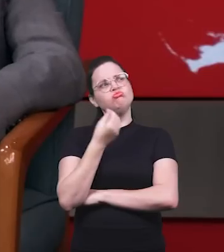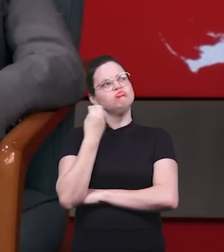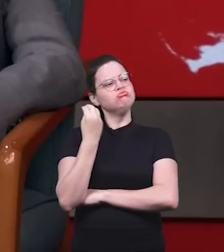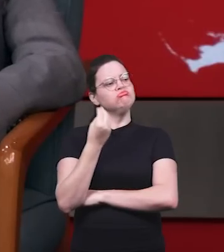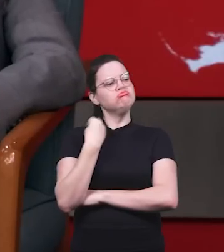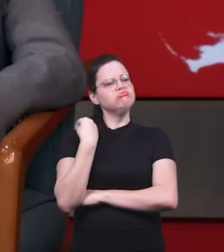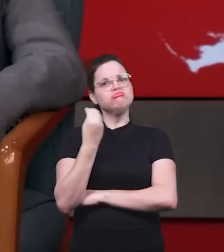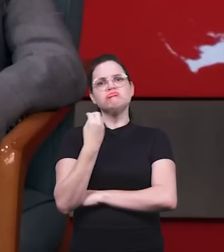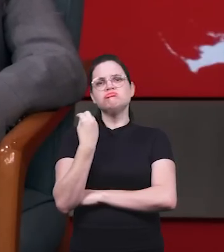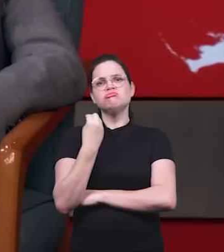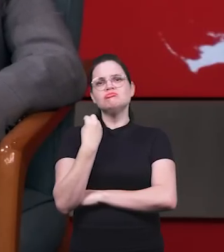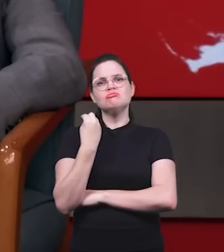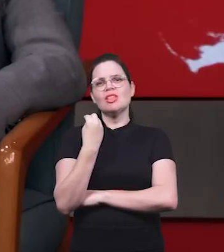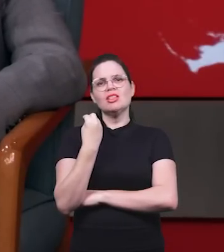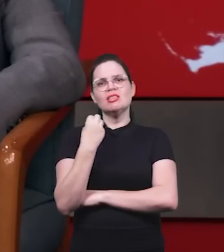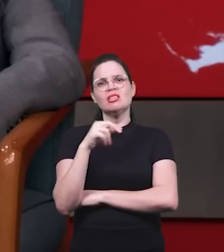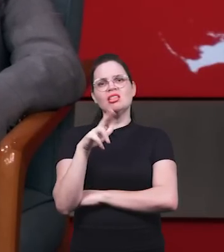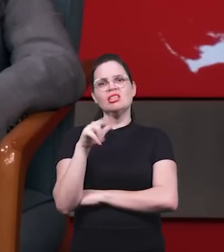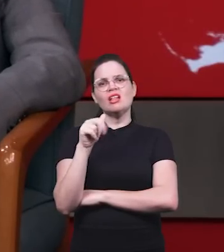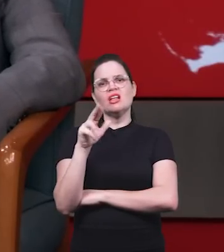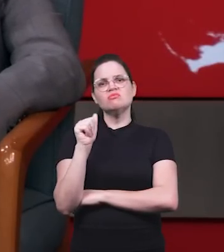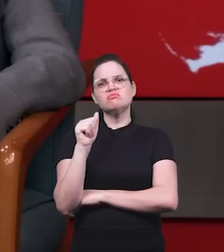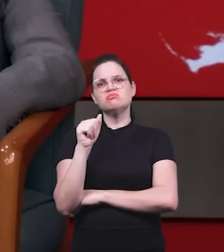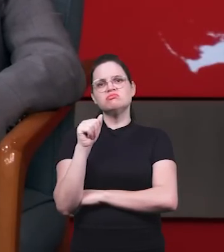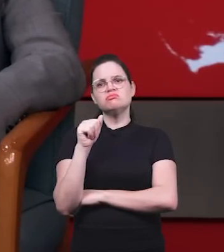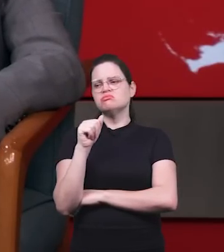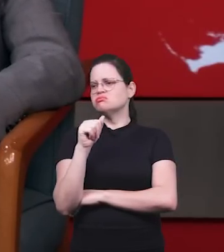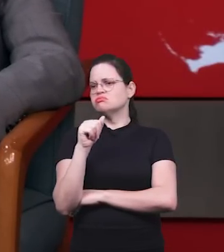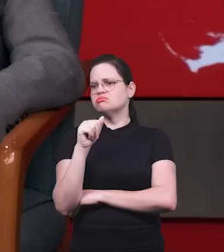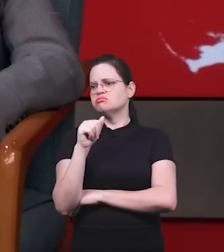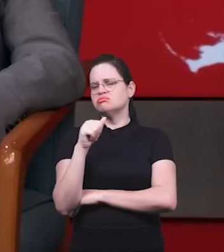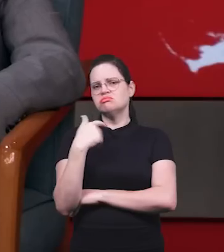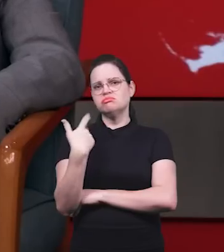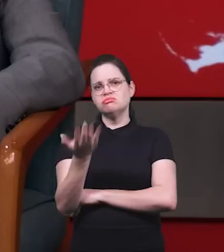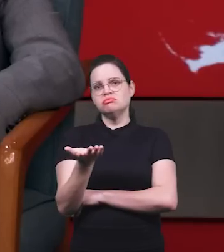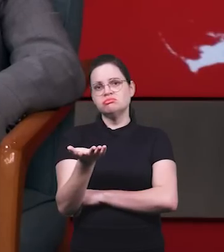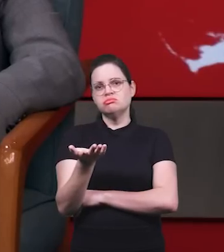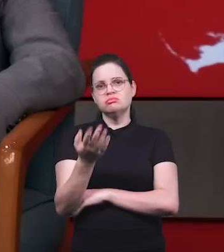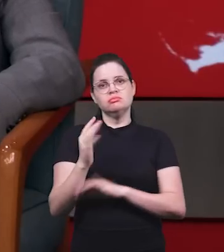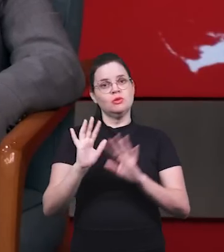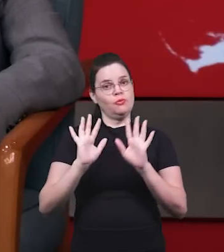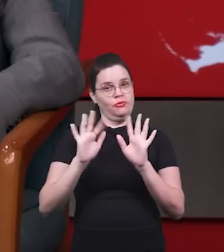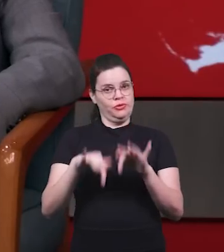não sentia absolutamente nada. No final